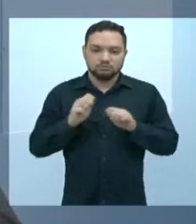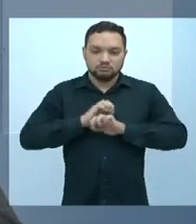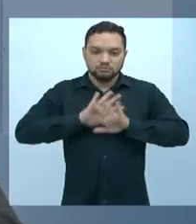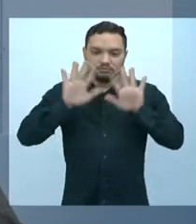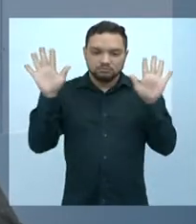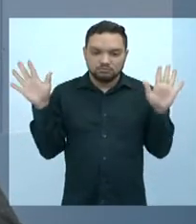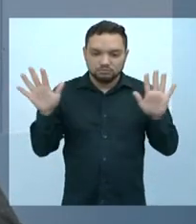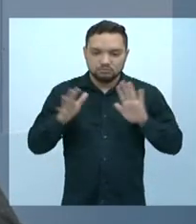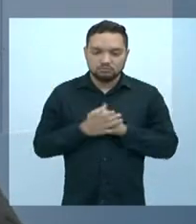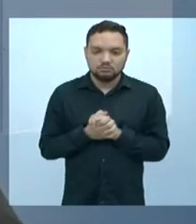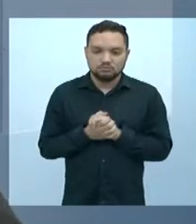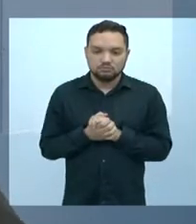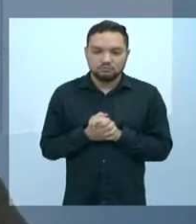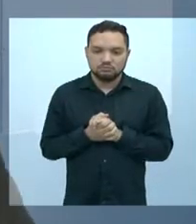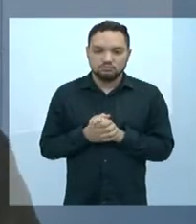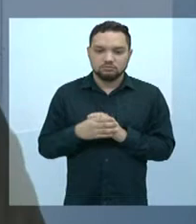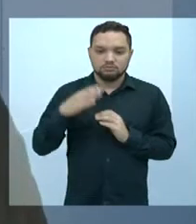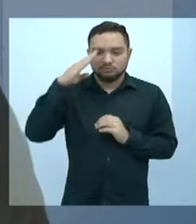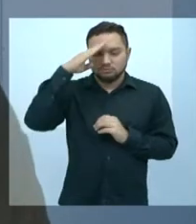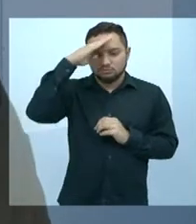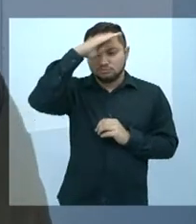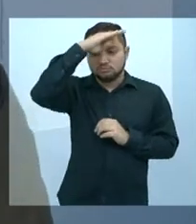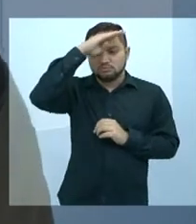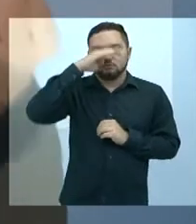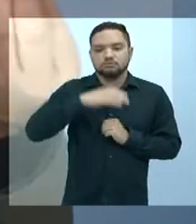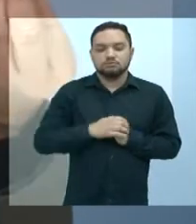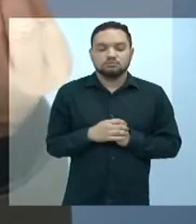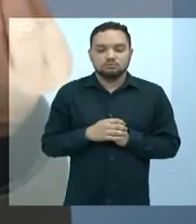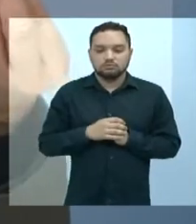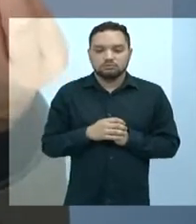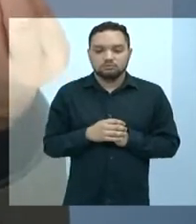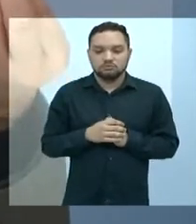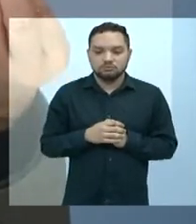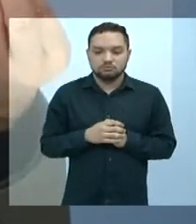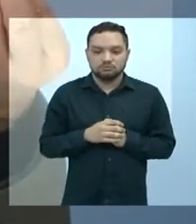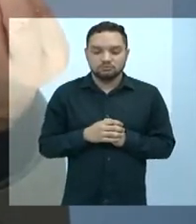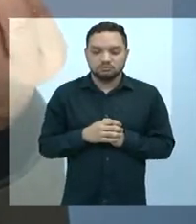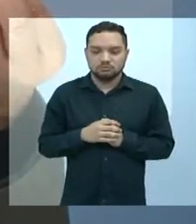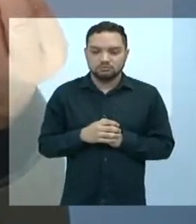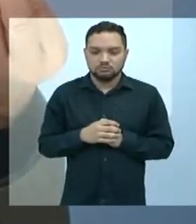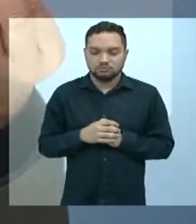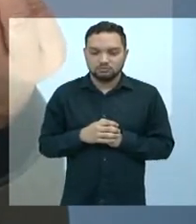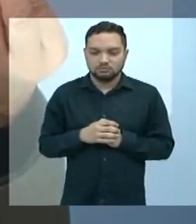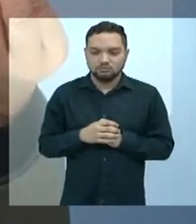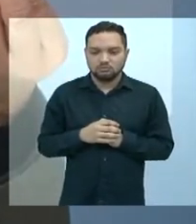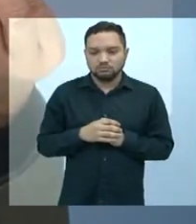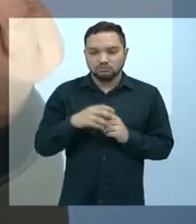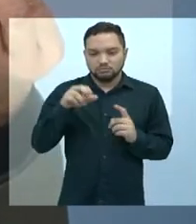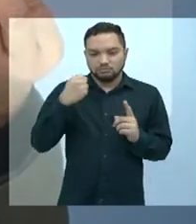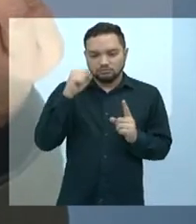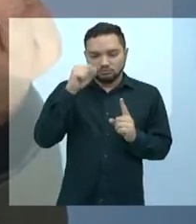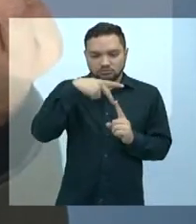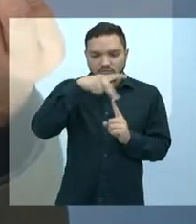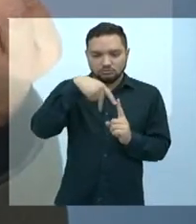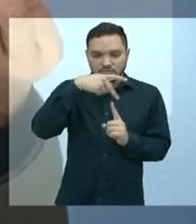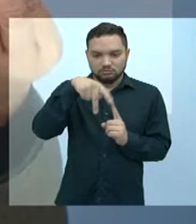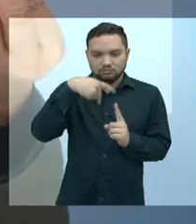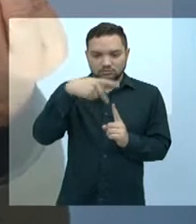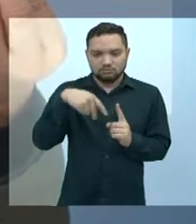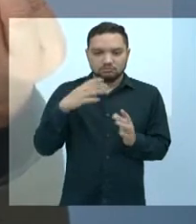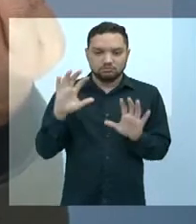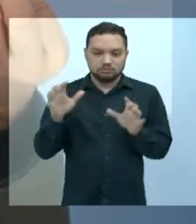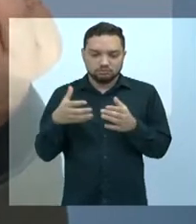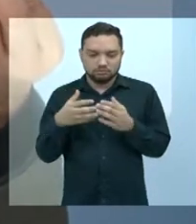Qual? Um Bolsonaro defendendo o aprofundamento das reformas e as oposição se tornando